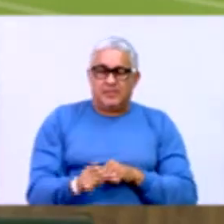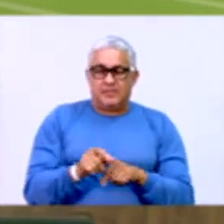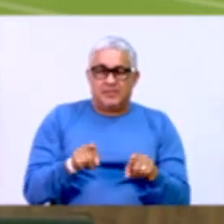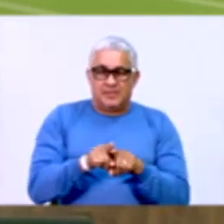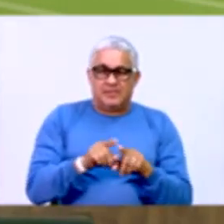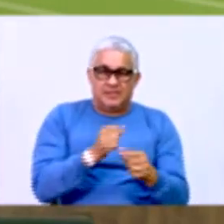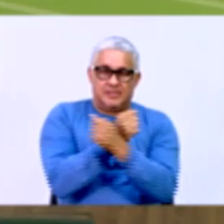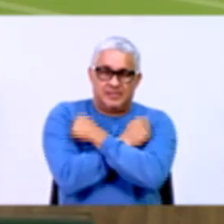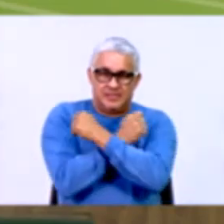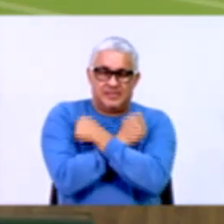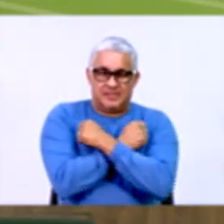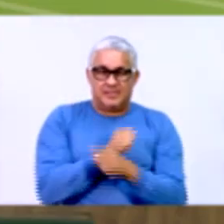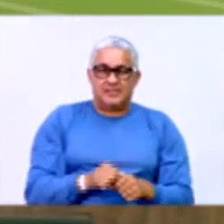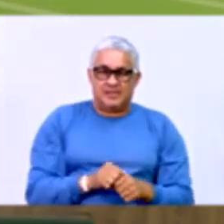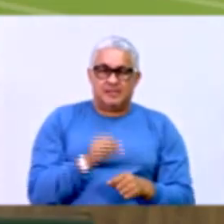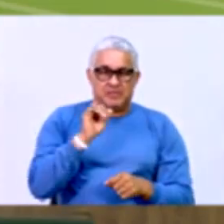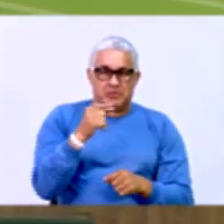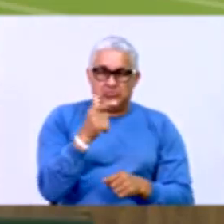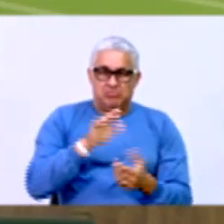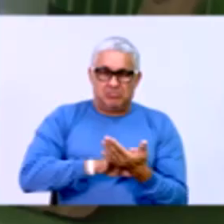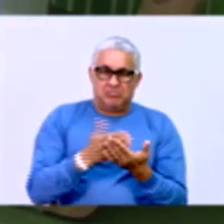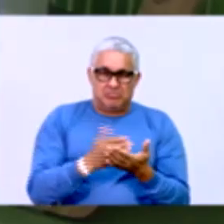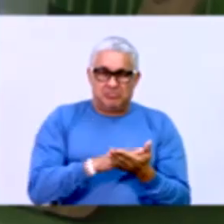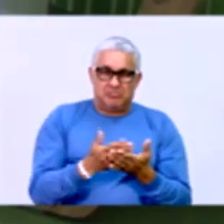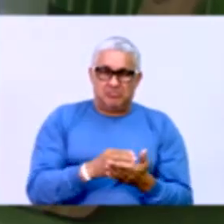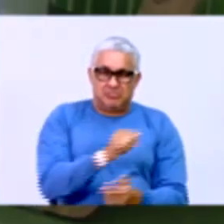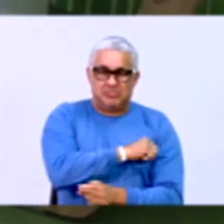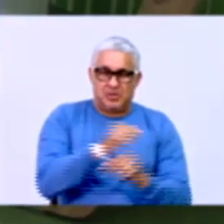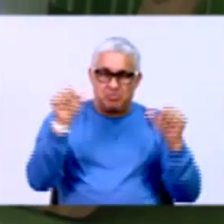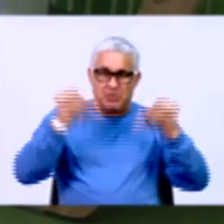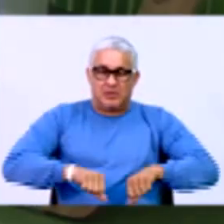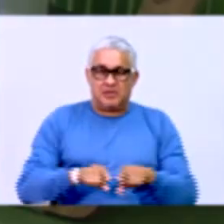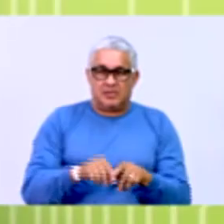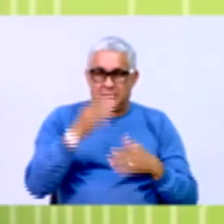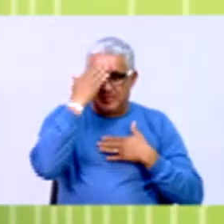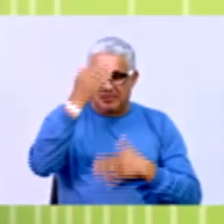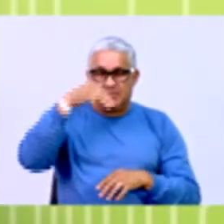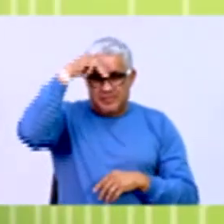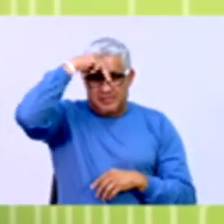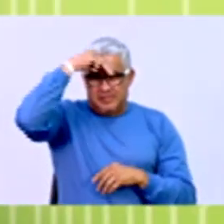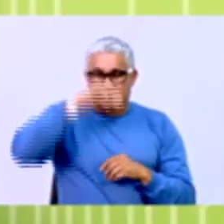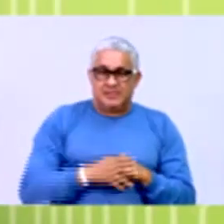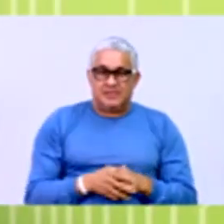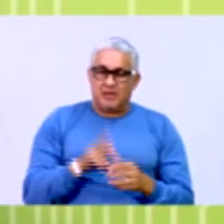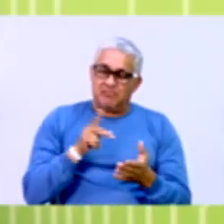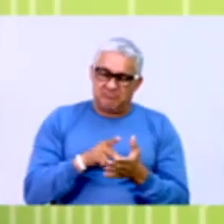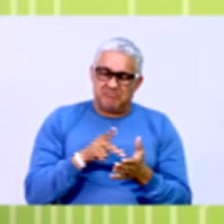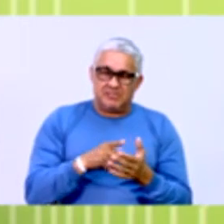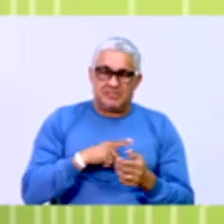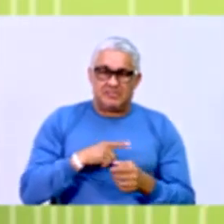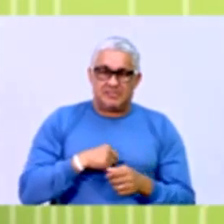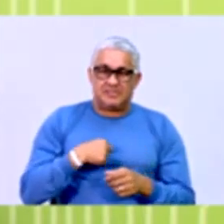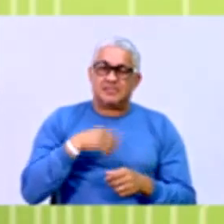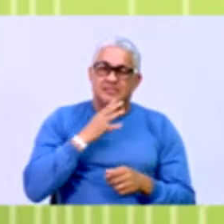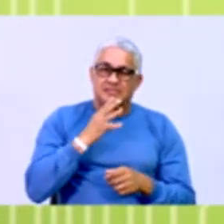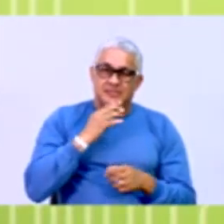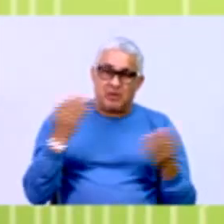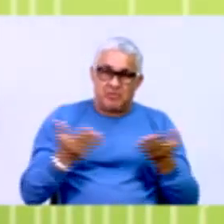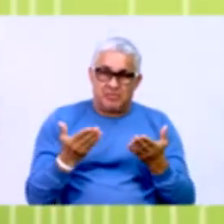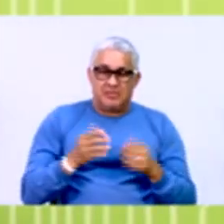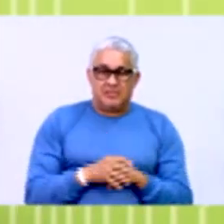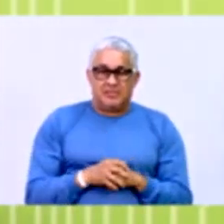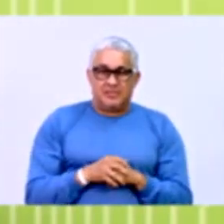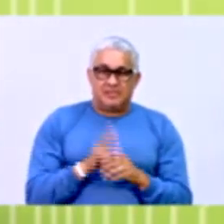também um abraço para ele, que sem ele nossas aulas não seriam a mesma coisa. Obrigado, professor Marcos. O senhor realmente eu também conheci o professor Marcos agora